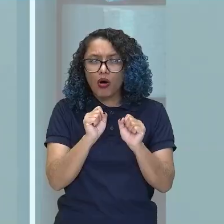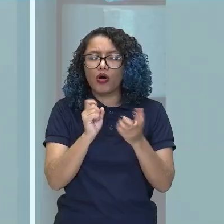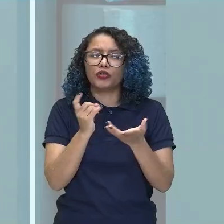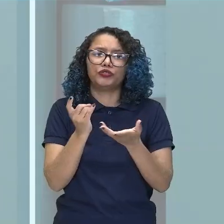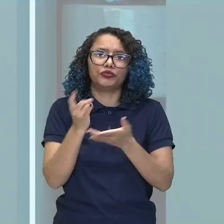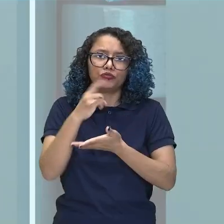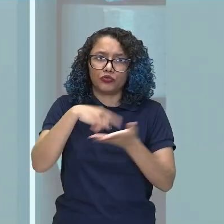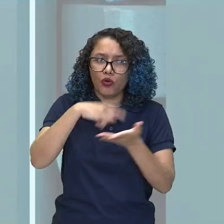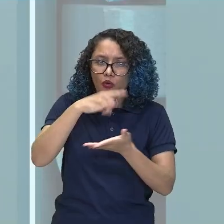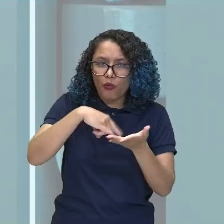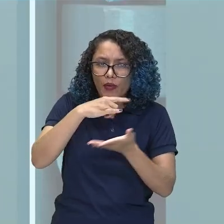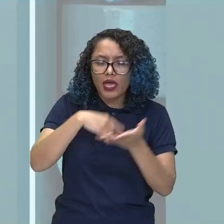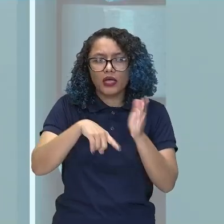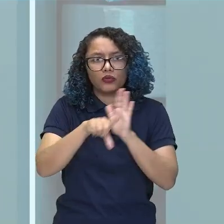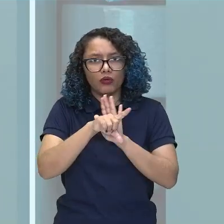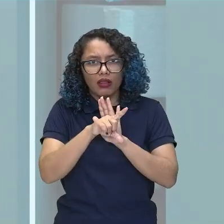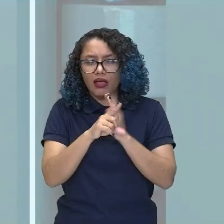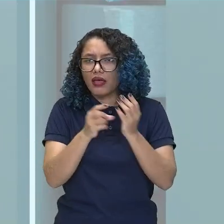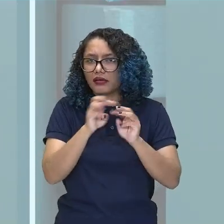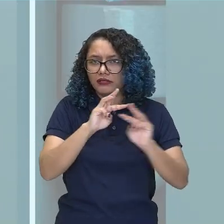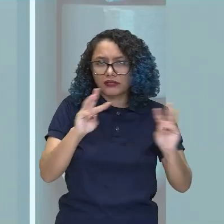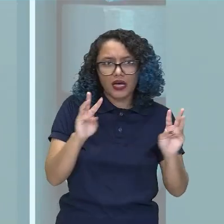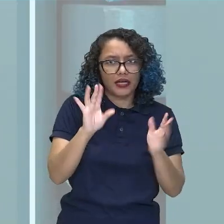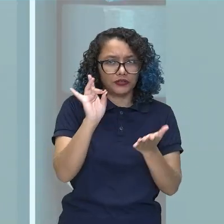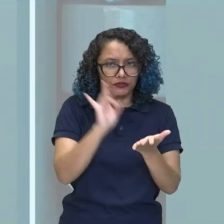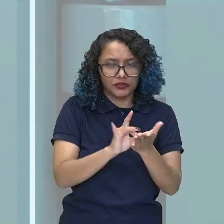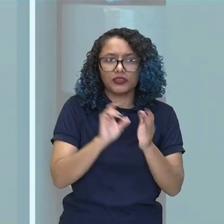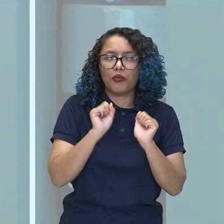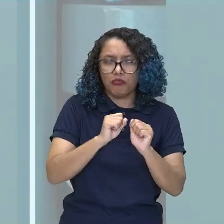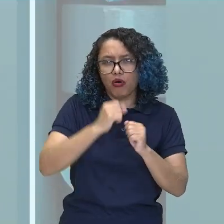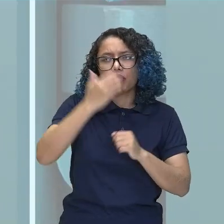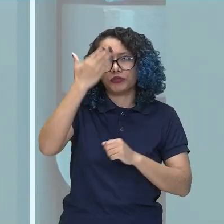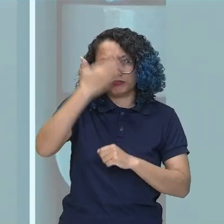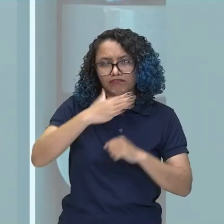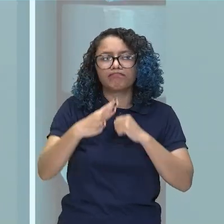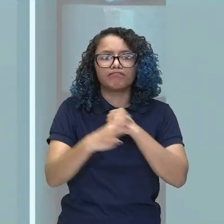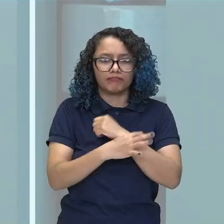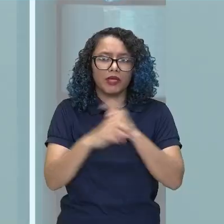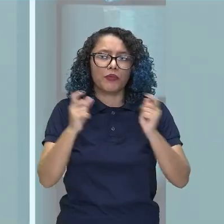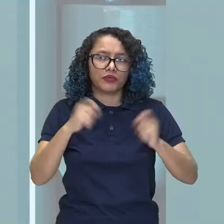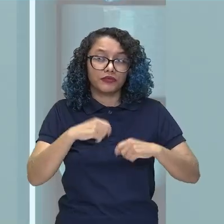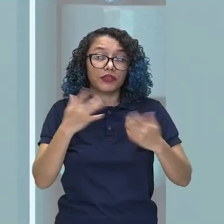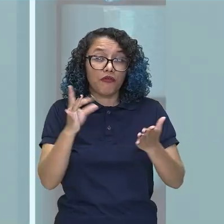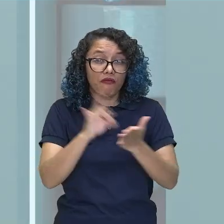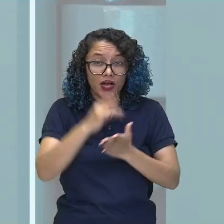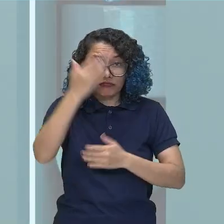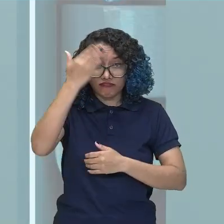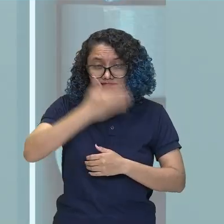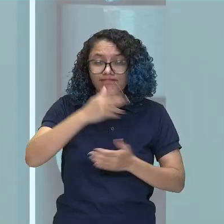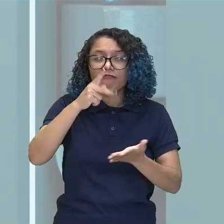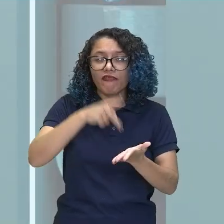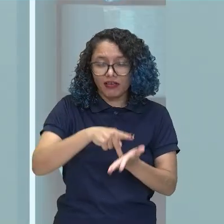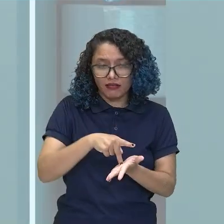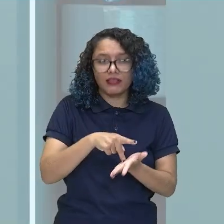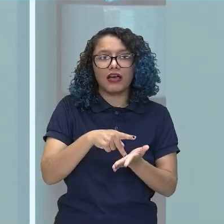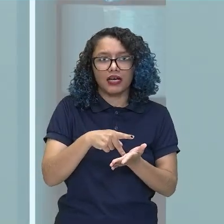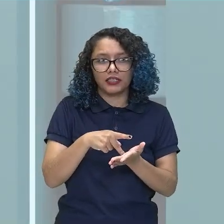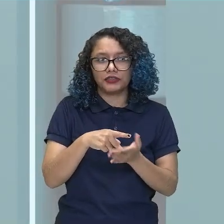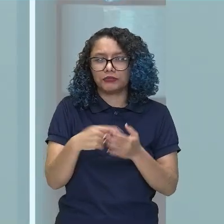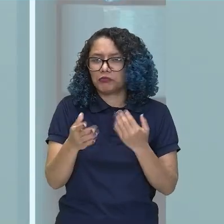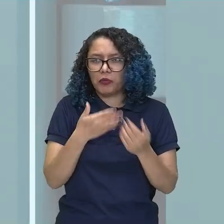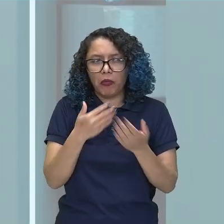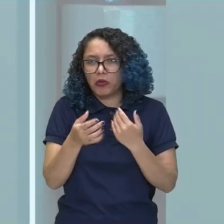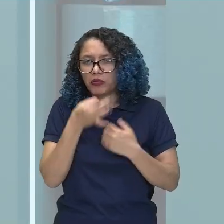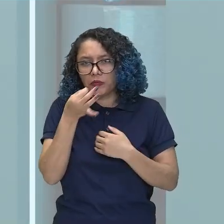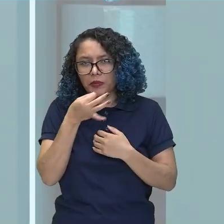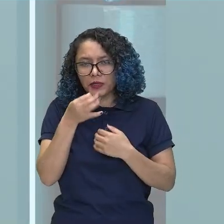em sites oficiais também, sites confiáveis. Percebe que o fato, ele é real, ele existe e ele é independente da